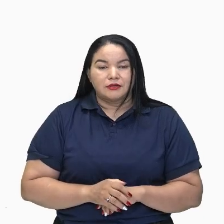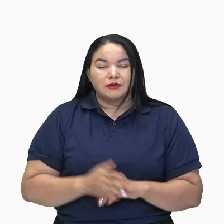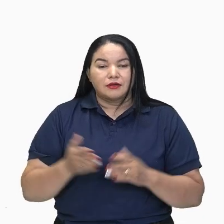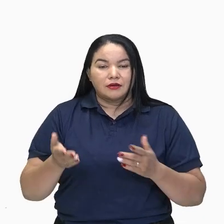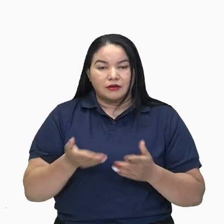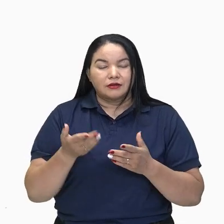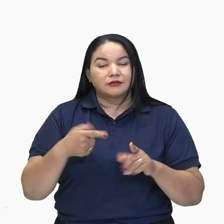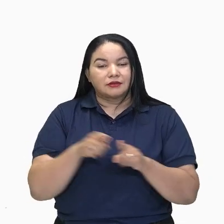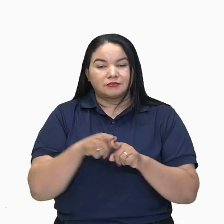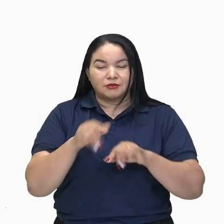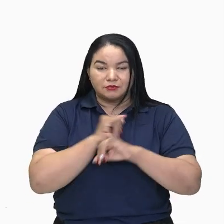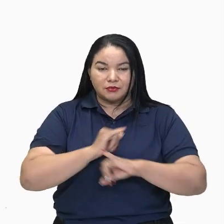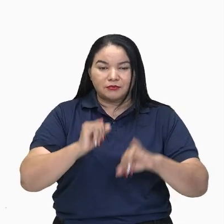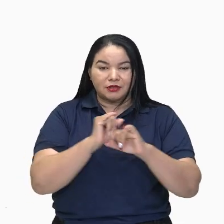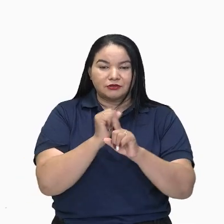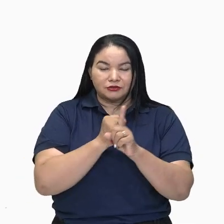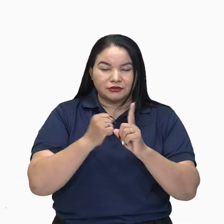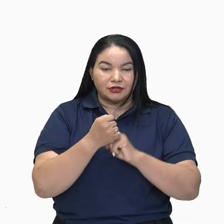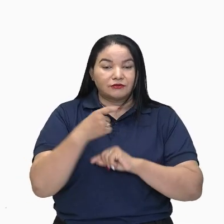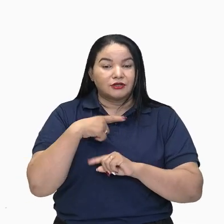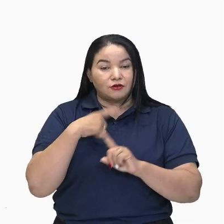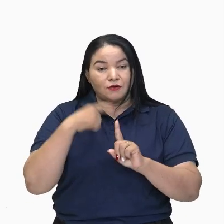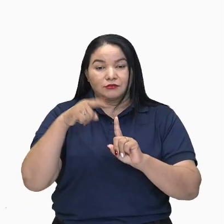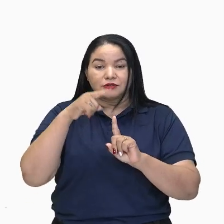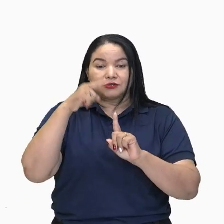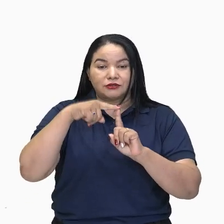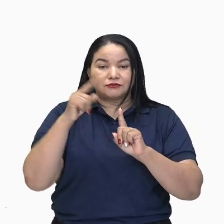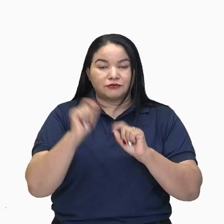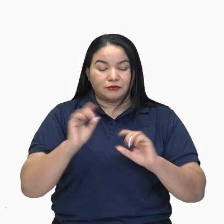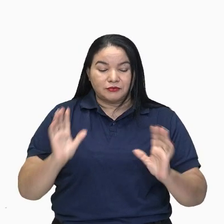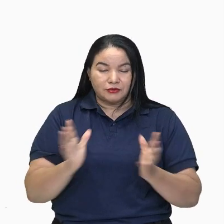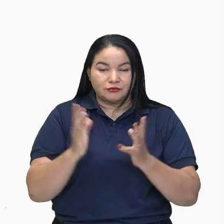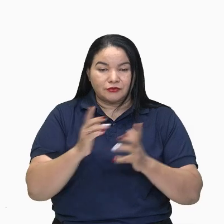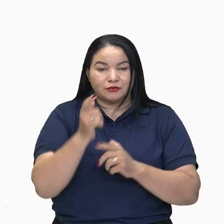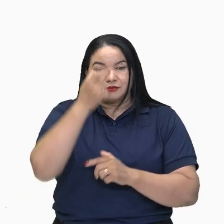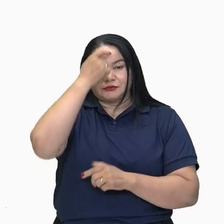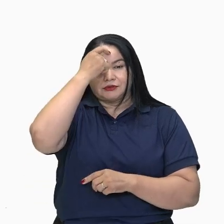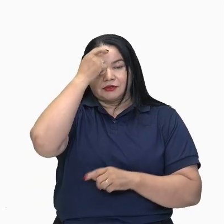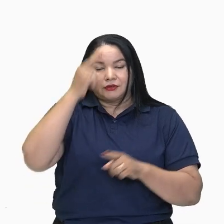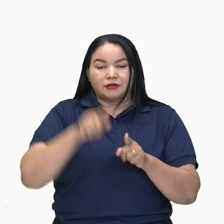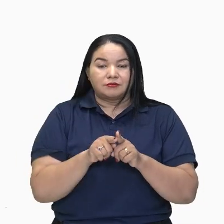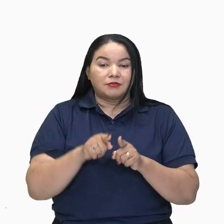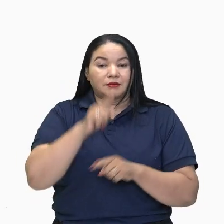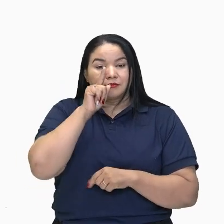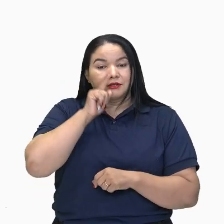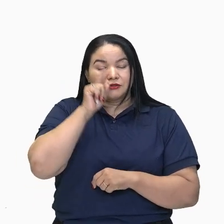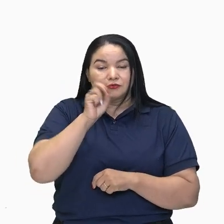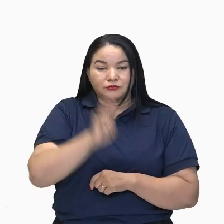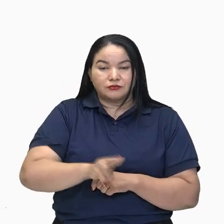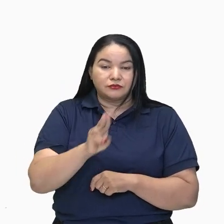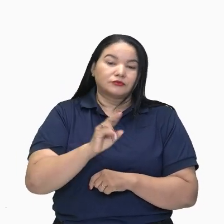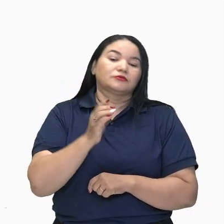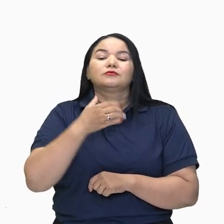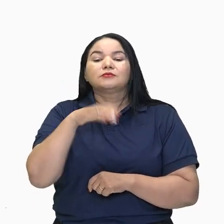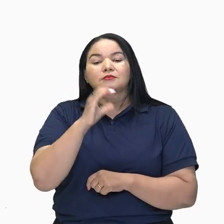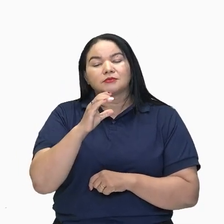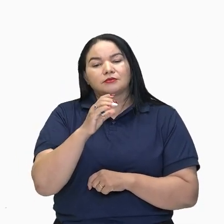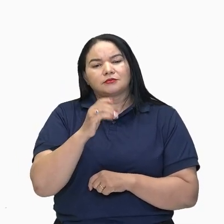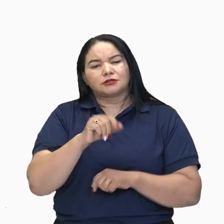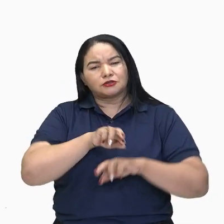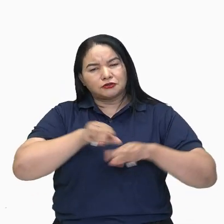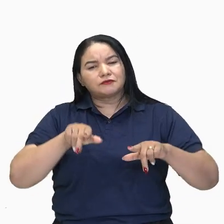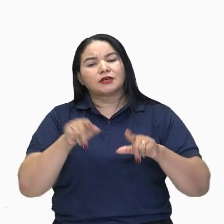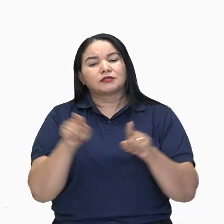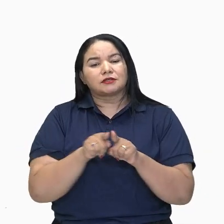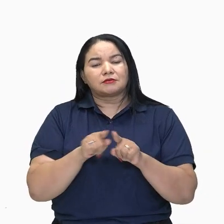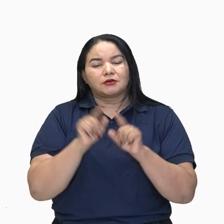propaganda social também ela tem o objetivo de o quê? Promover conscientização sobre o risco do uso excessivo de álcool, né?